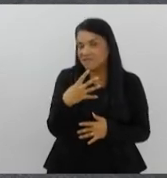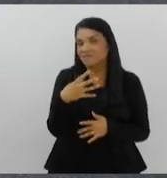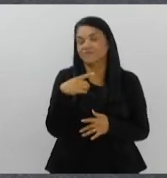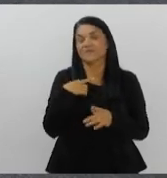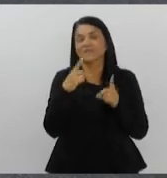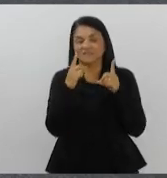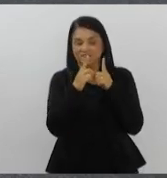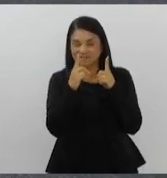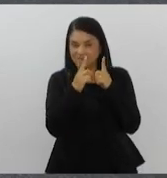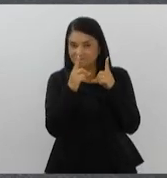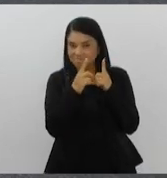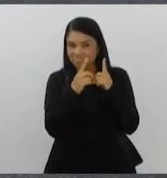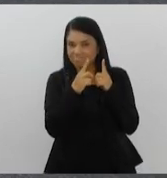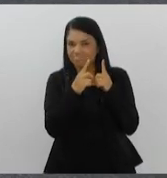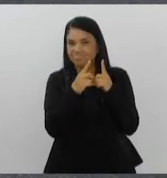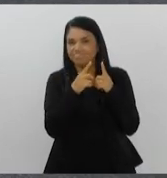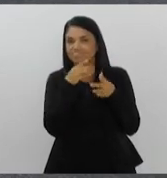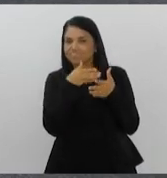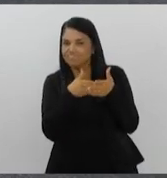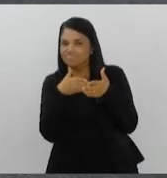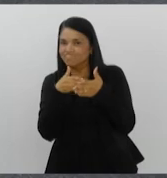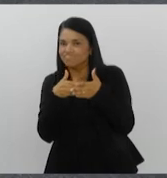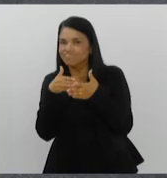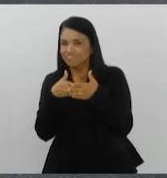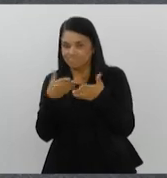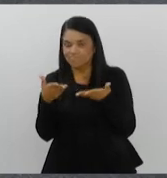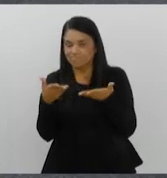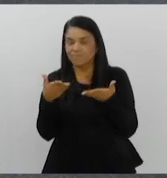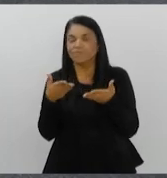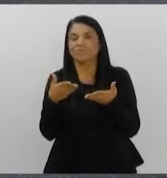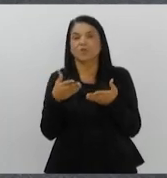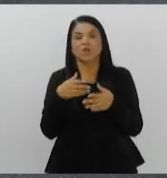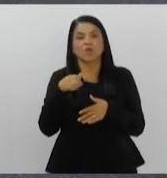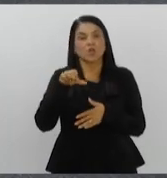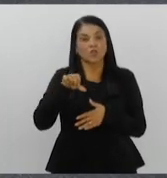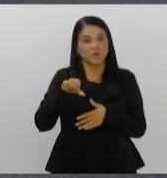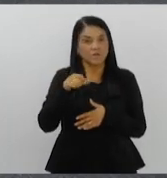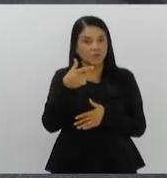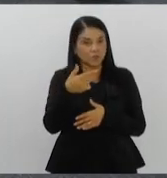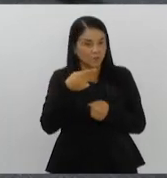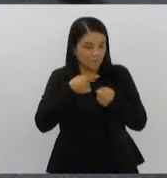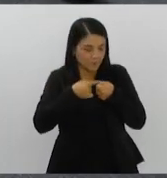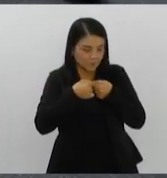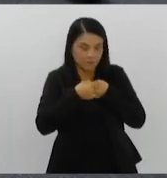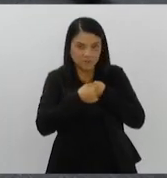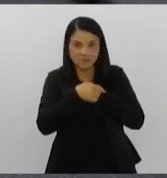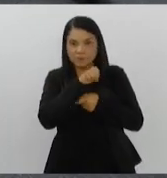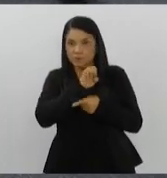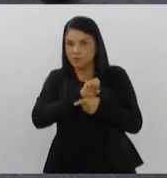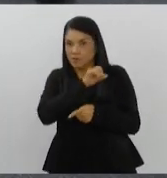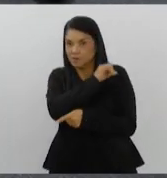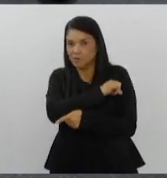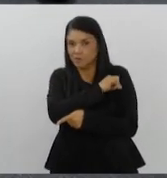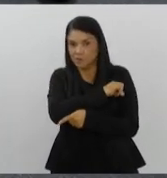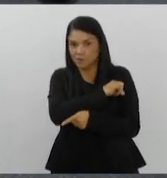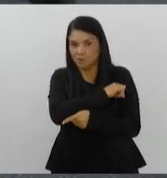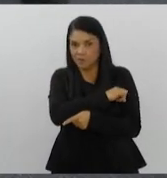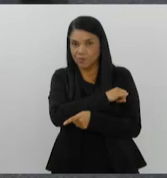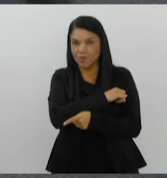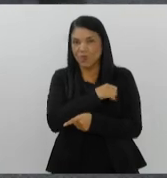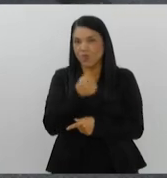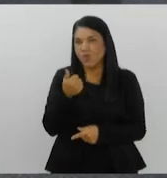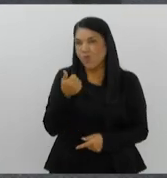atendimento é ininterrupto. Então, né, dos 92 municípios que nós temos no estado, ter